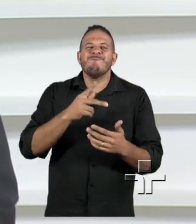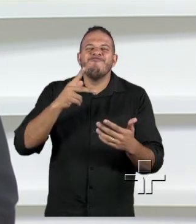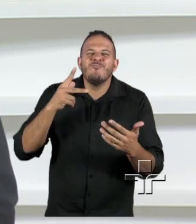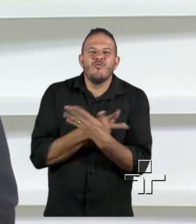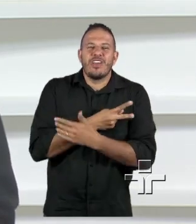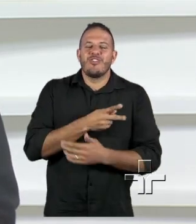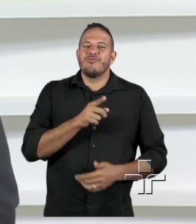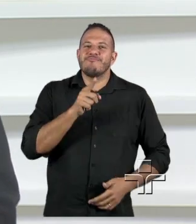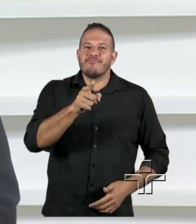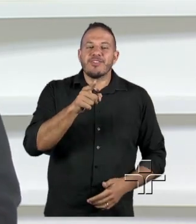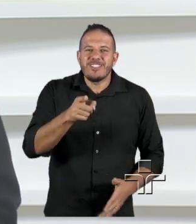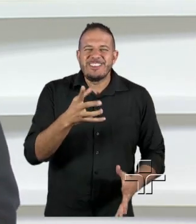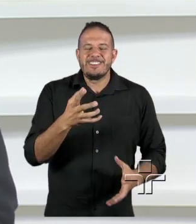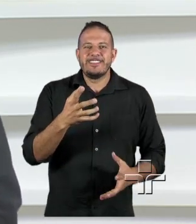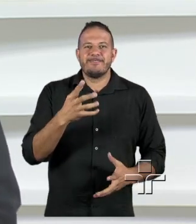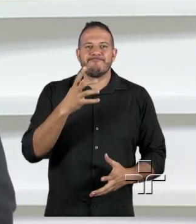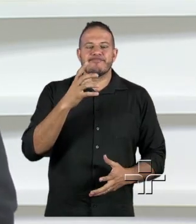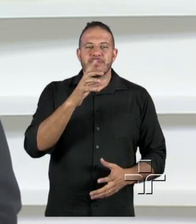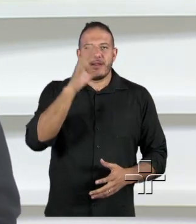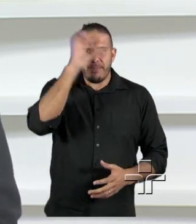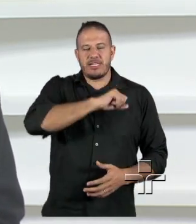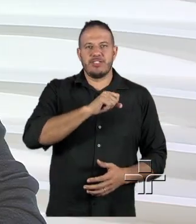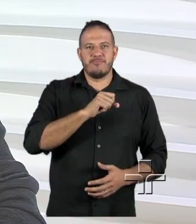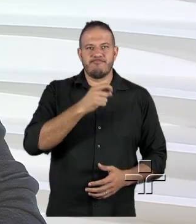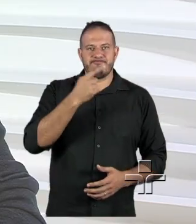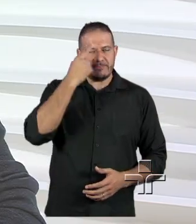aprendido muito com esse erro nessa tua trajetória?